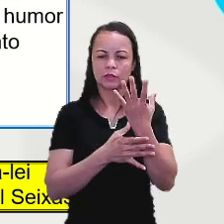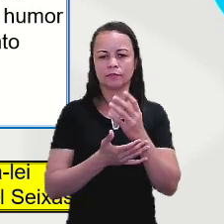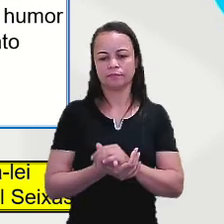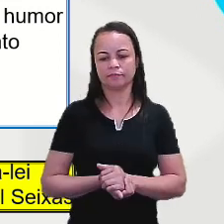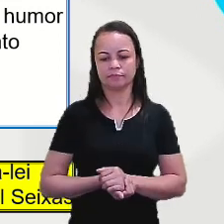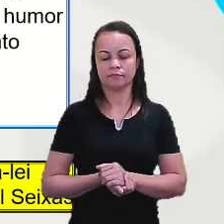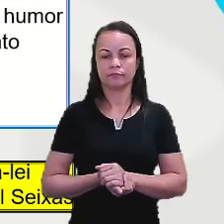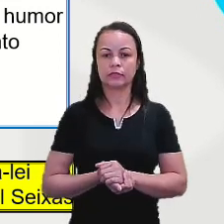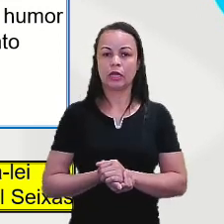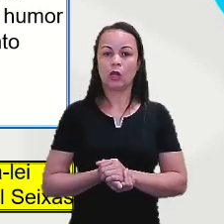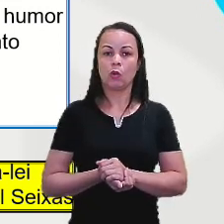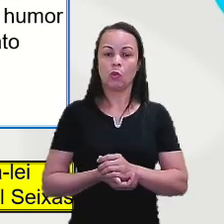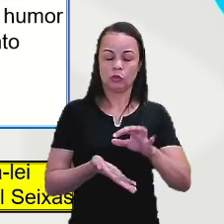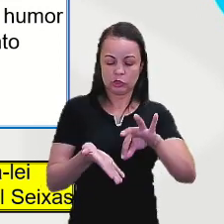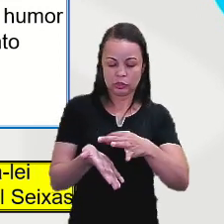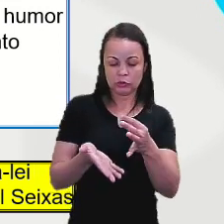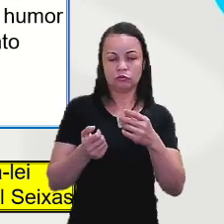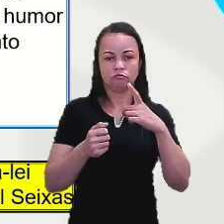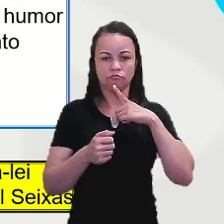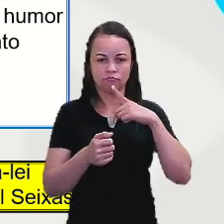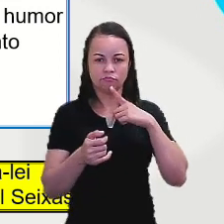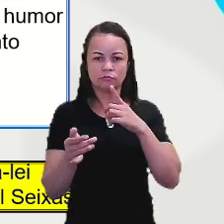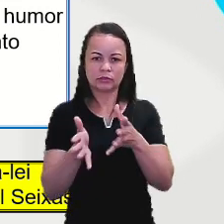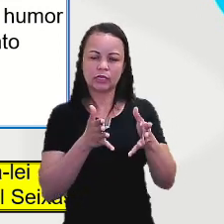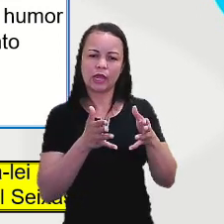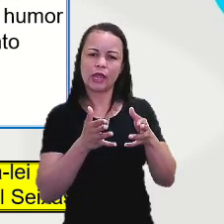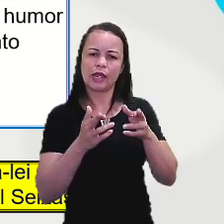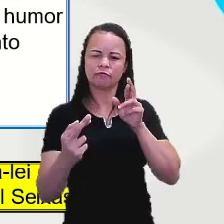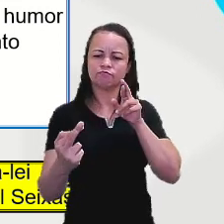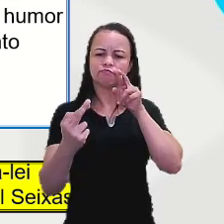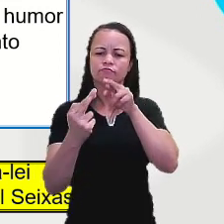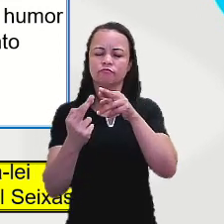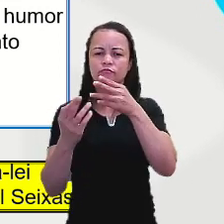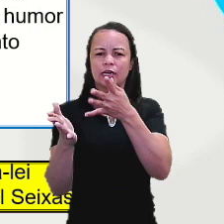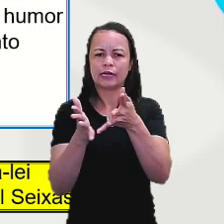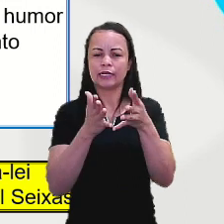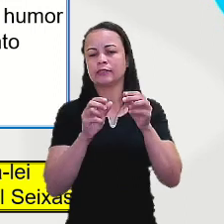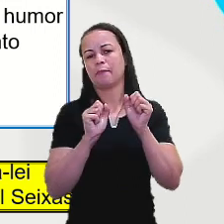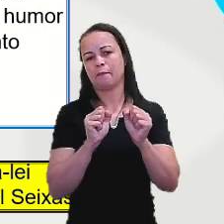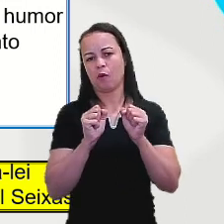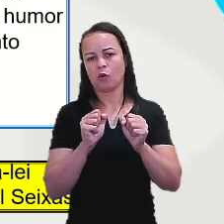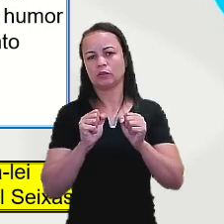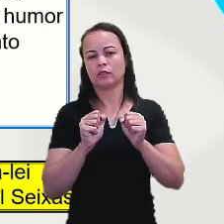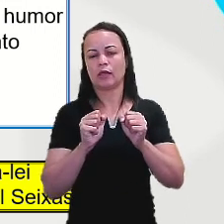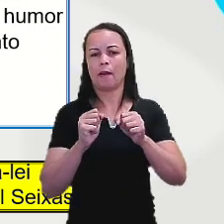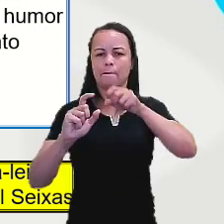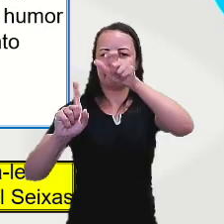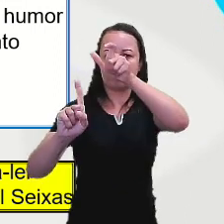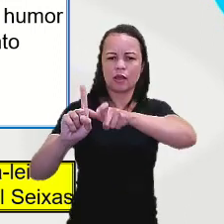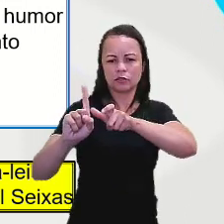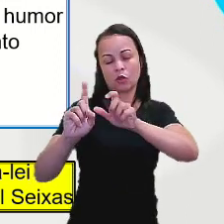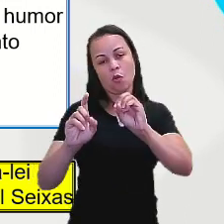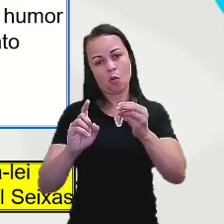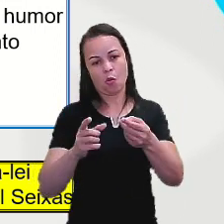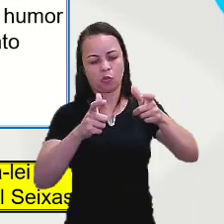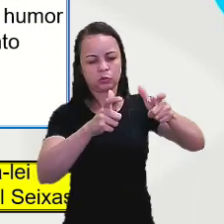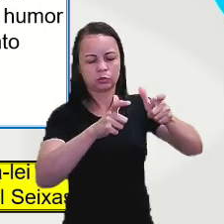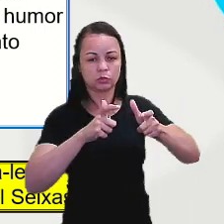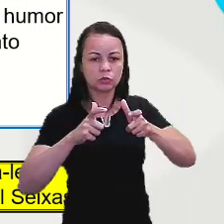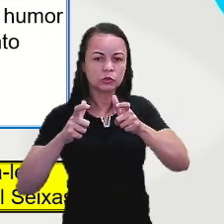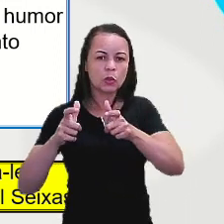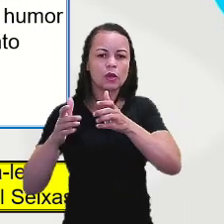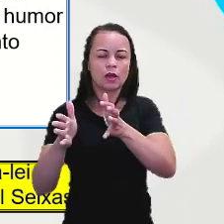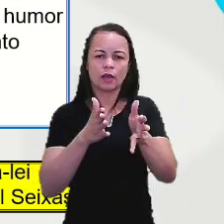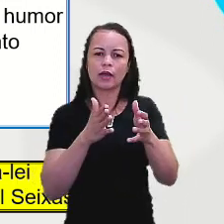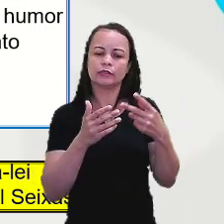tem experiência, a alusão faz referência a um personagem ou a um lugar. A epígrafe é uma frase,